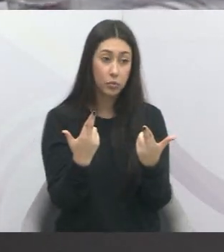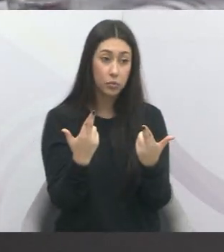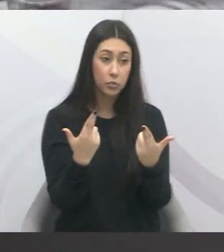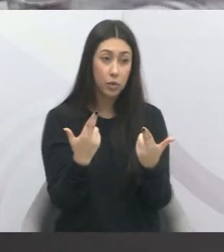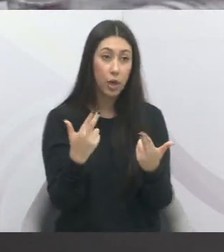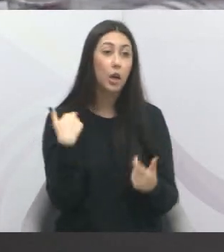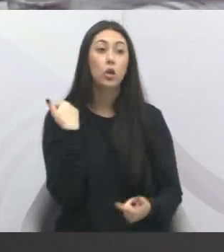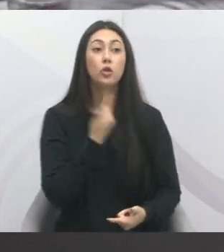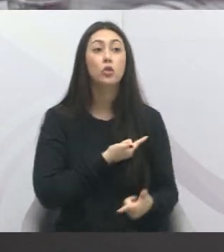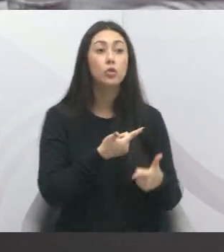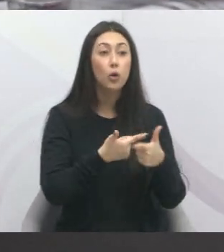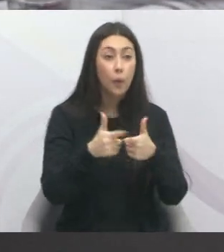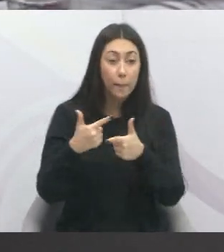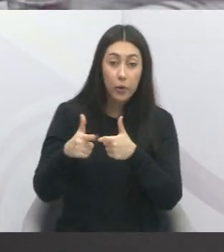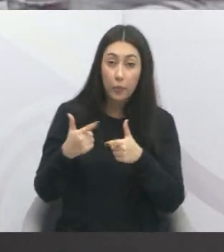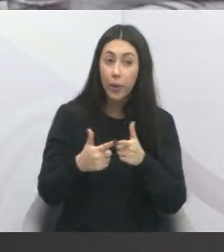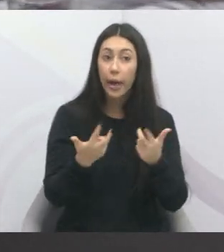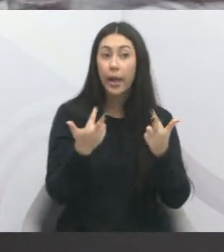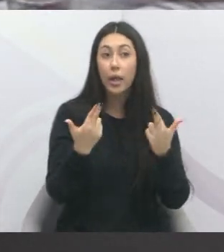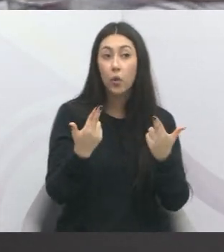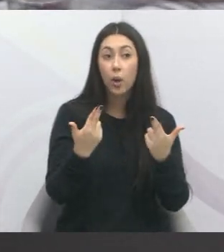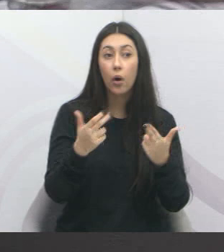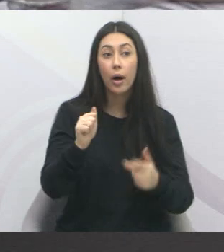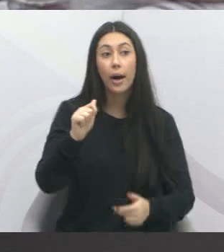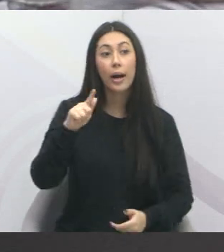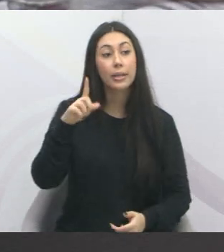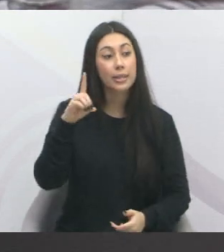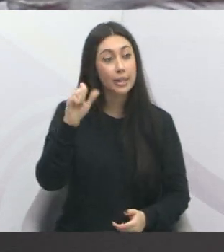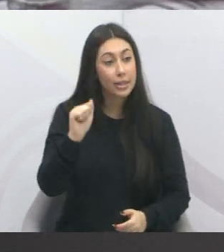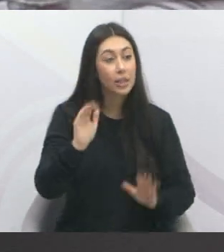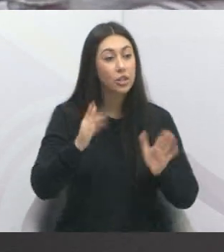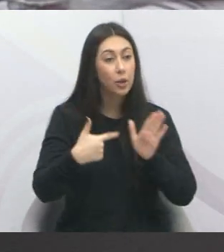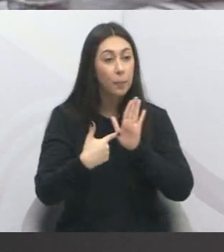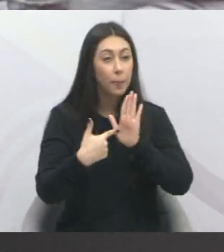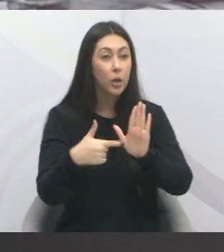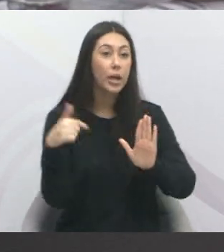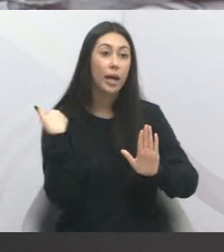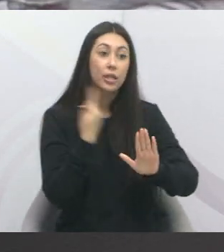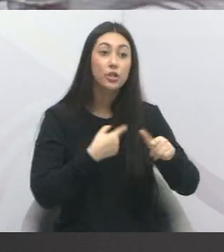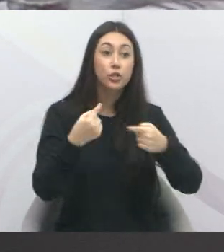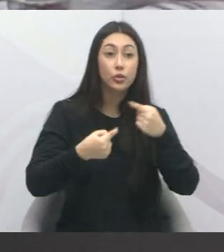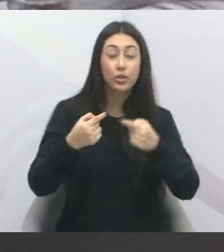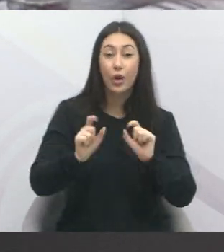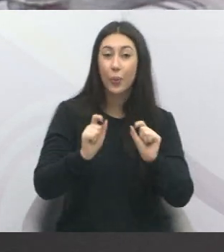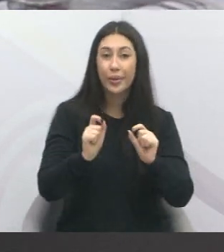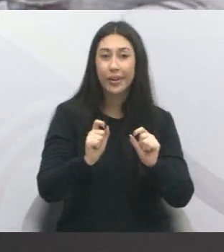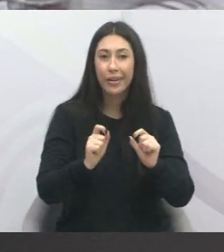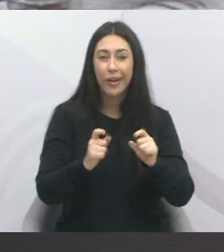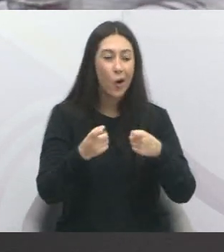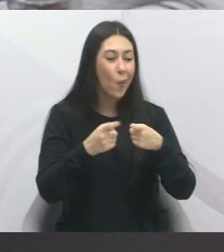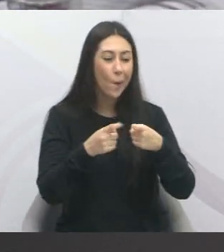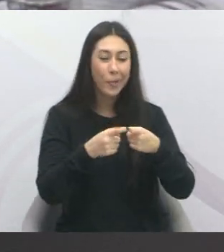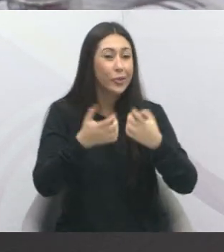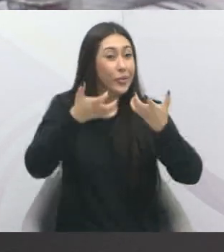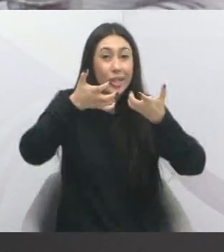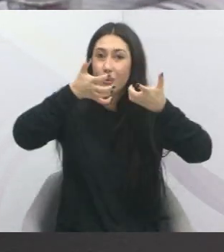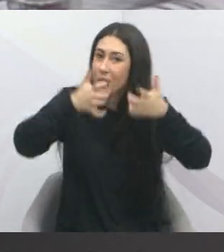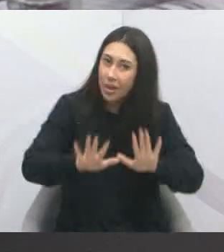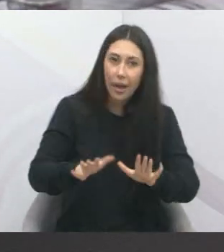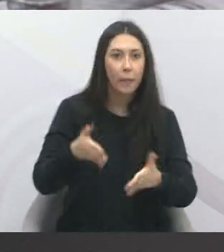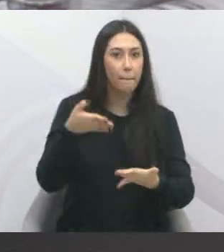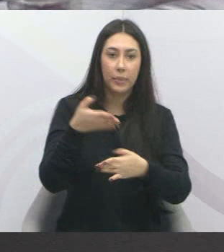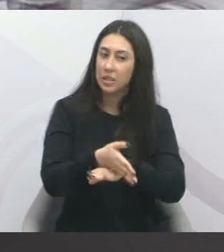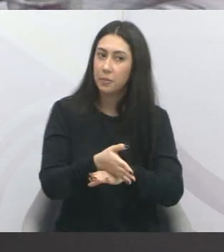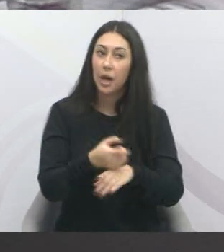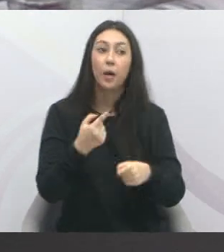grande dificuldade, assim como a doutora Águida já pontuou e a gente vem discutindo, é o interesse do médico em participar. Até